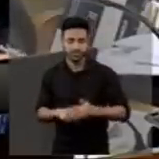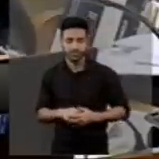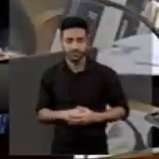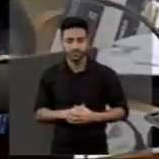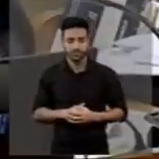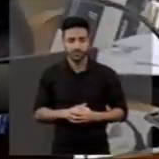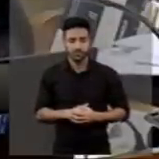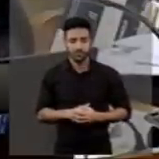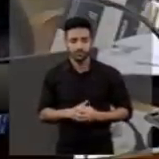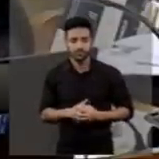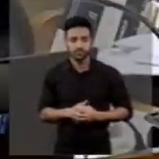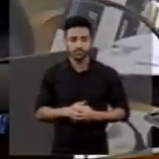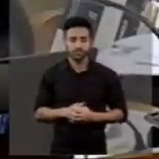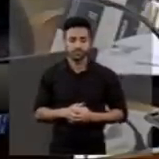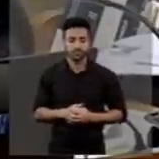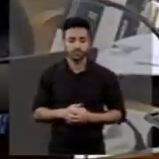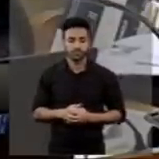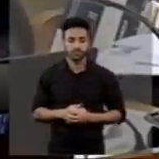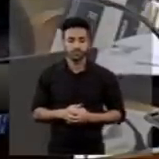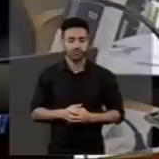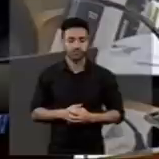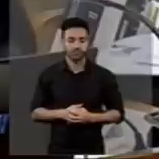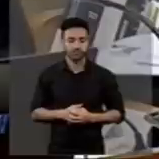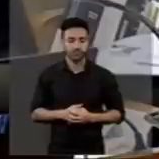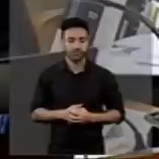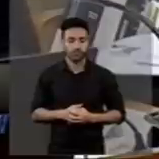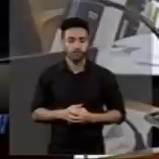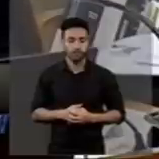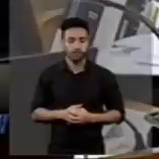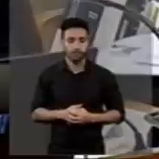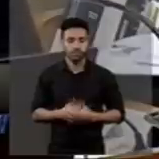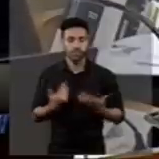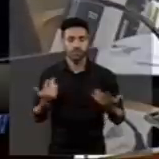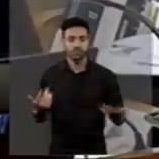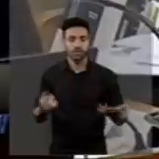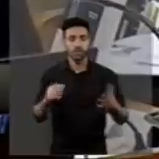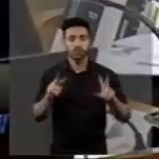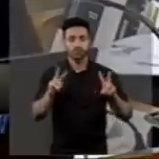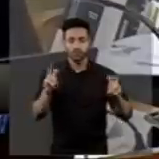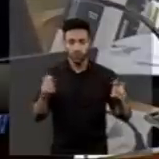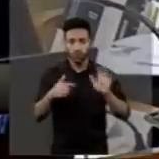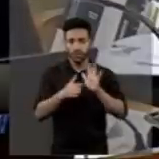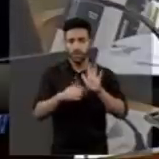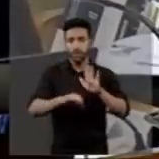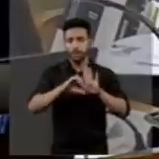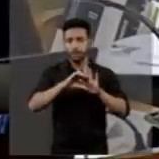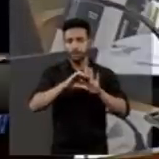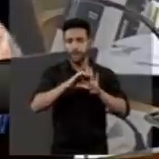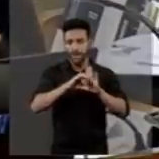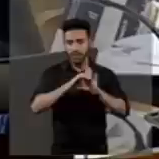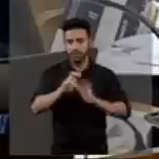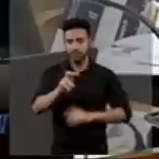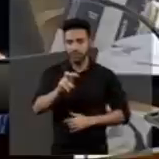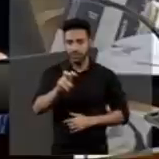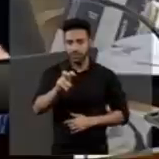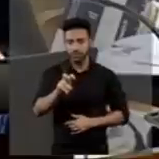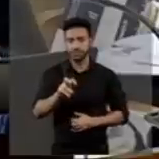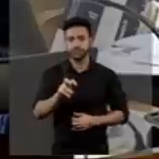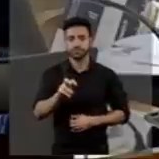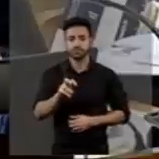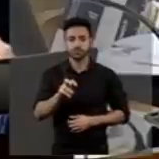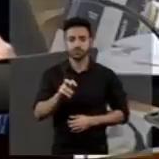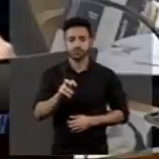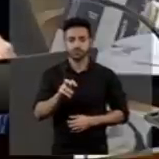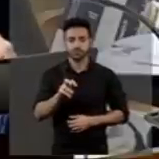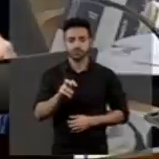Então, eu, presidente, somente em relação ao parágrafo 5º, somente em relação ao parágrafo 5º, que é